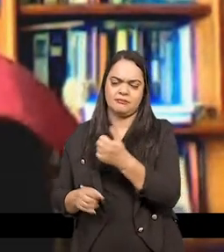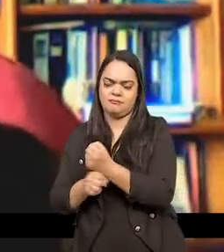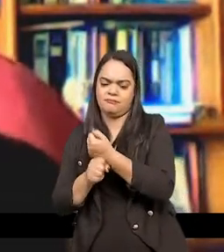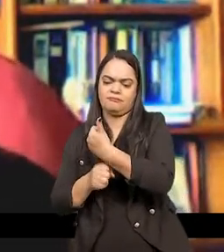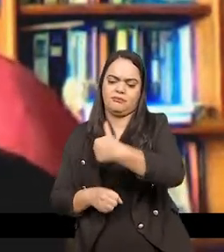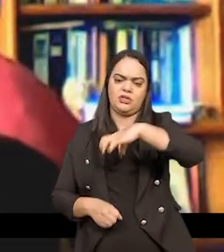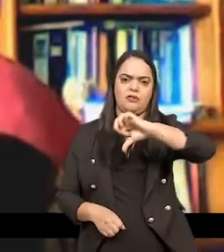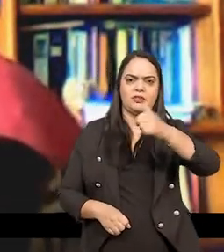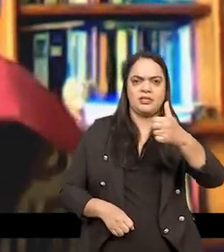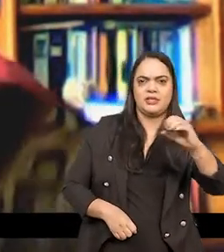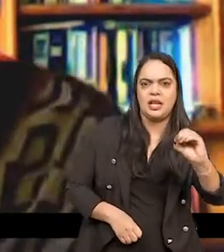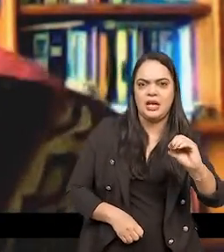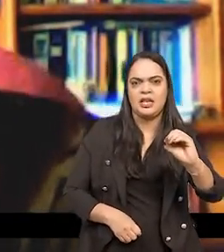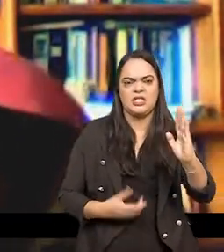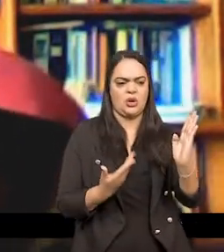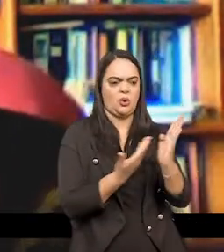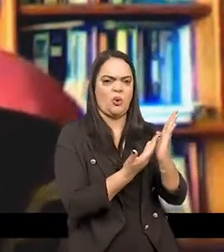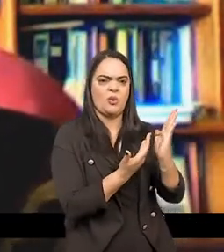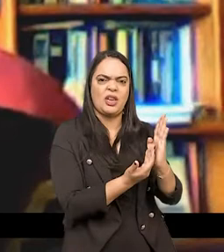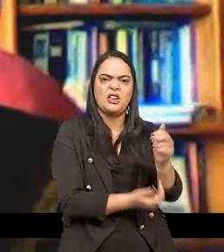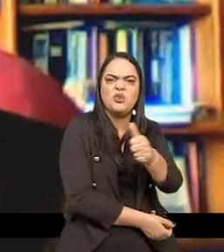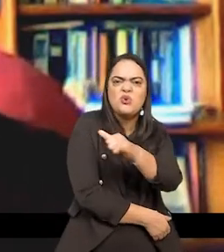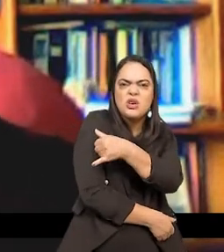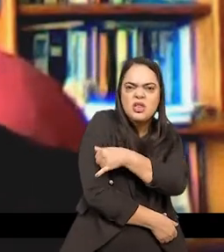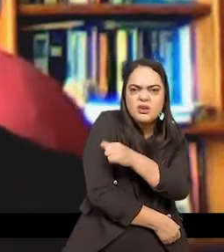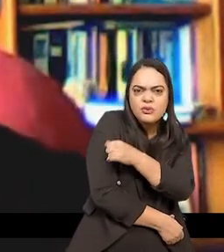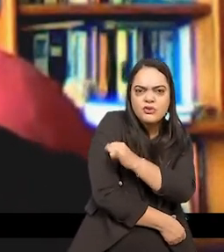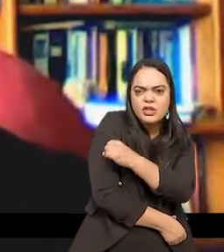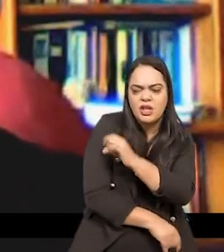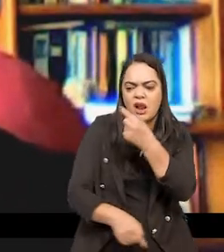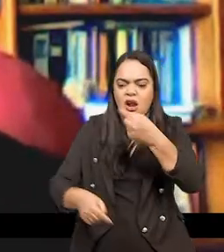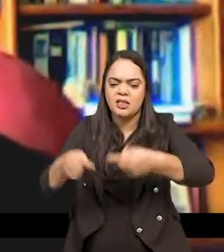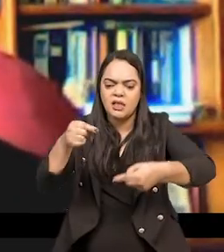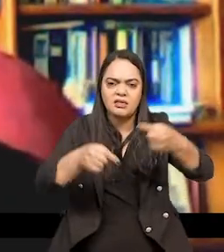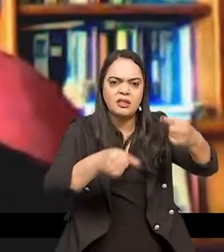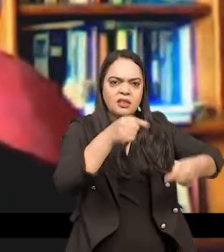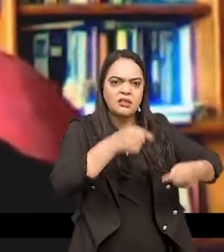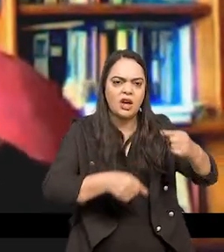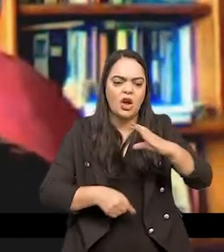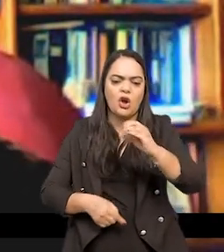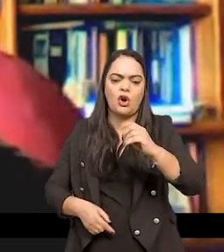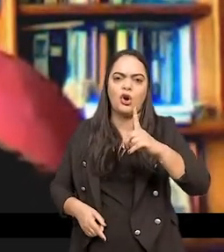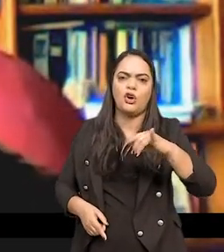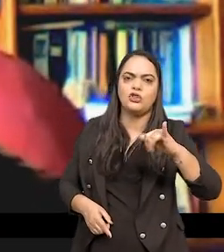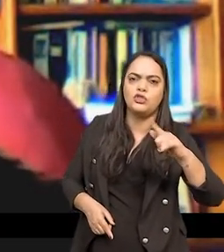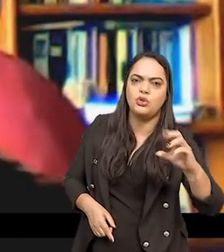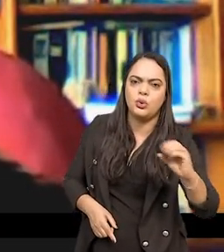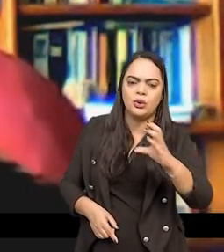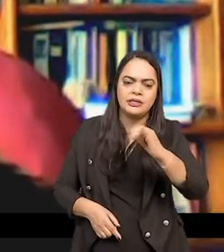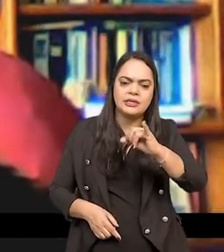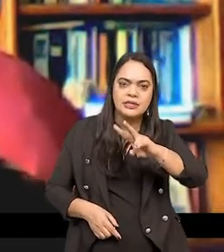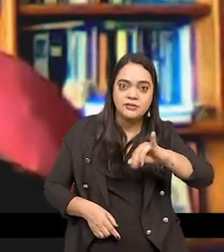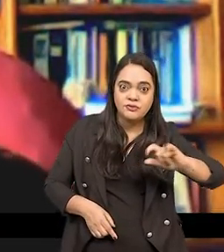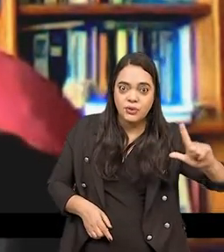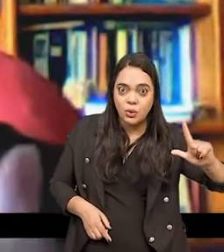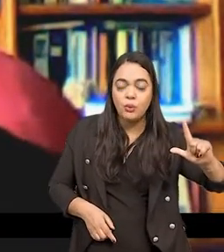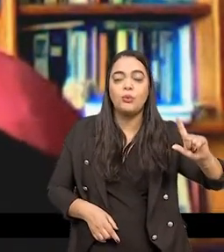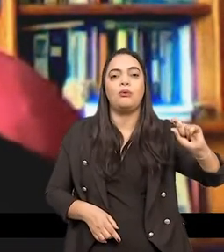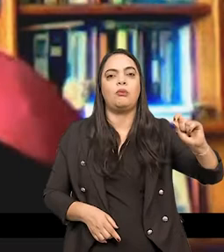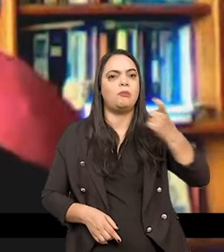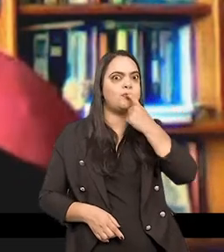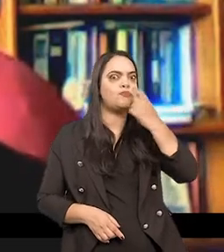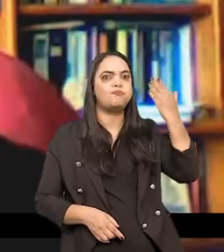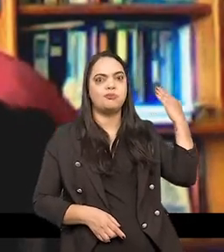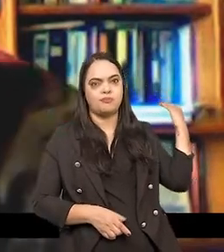no Congresso Nacional do Rio de Janeiro, discutindo o tal do Código Civil, que vai até há pouco tempo, e no caso